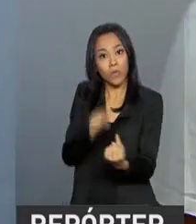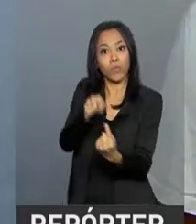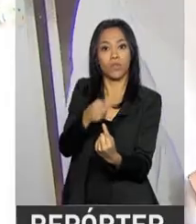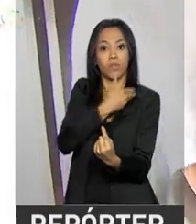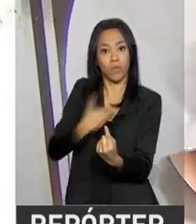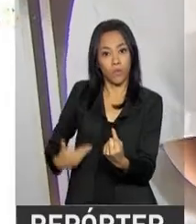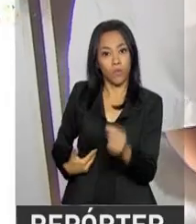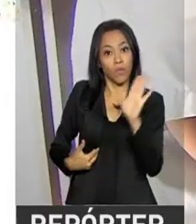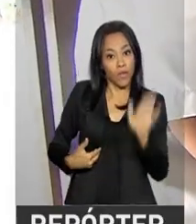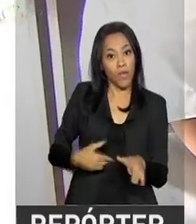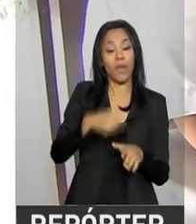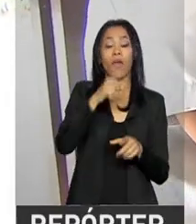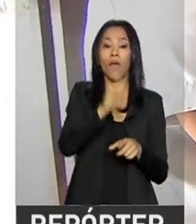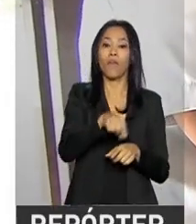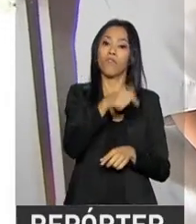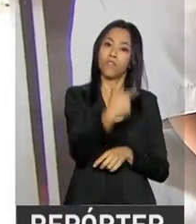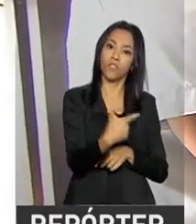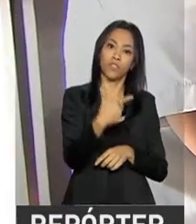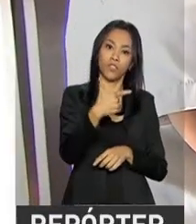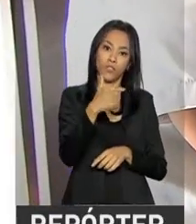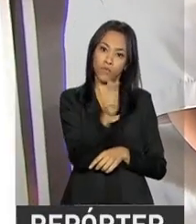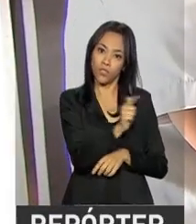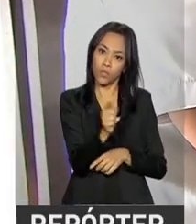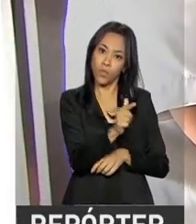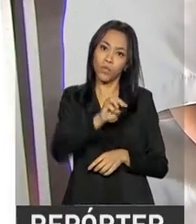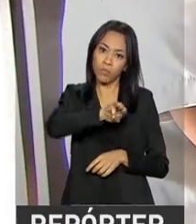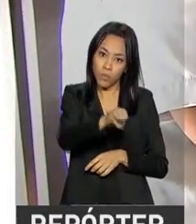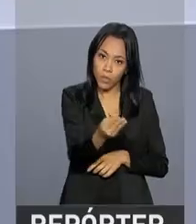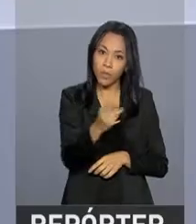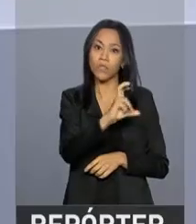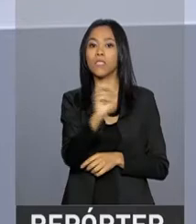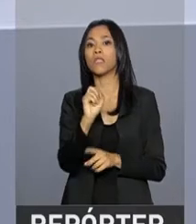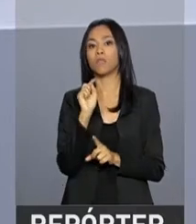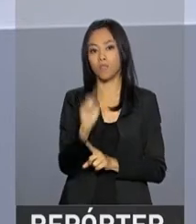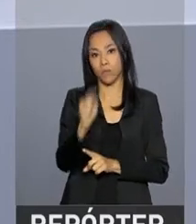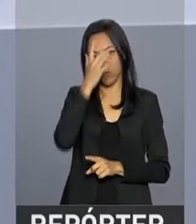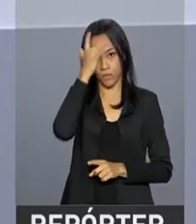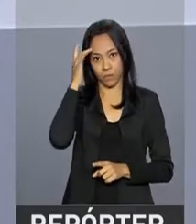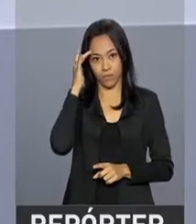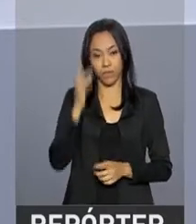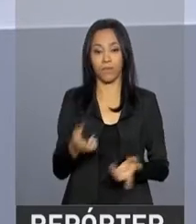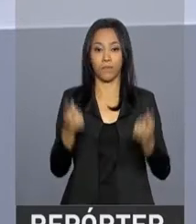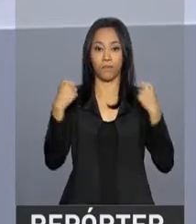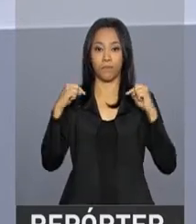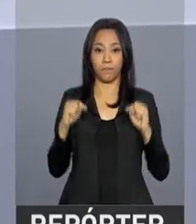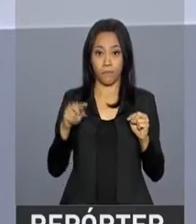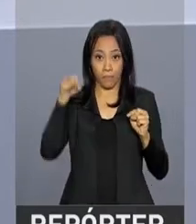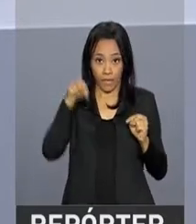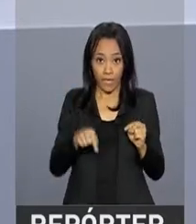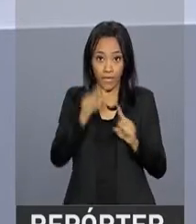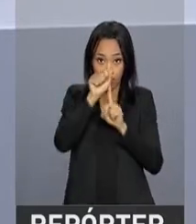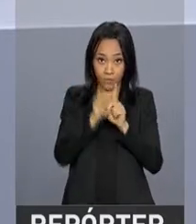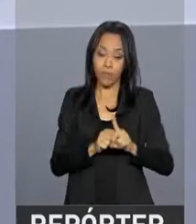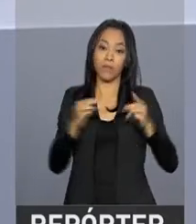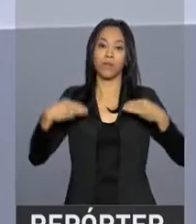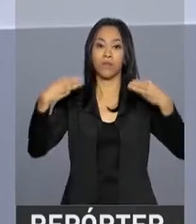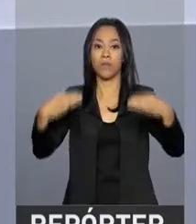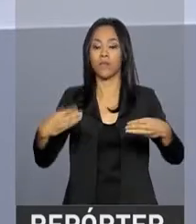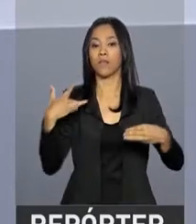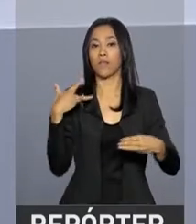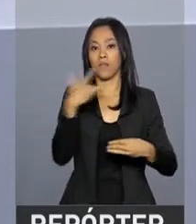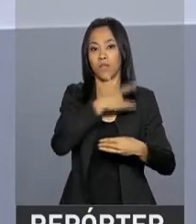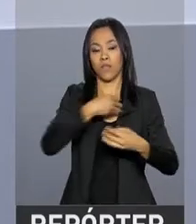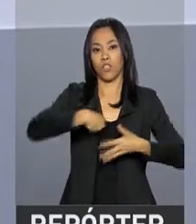é de 22 milhões e 500 mil brasileiros este mesmo ministério da saúde vai distribuir para